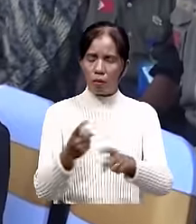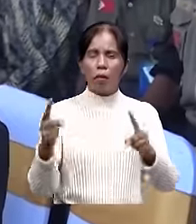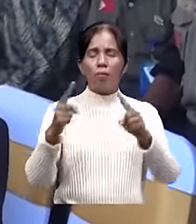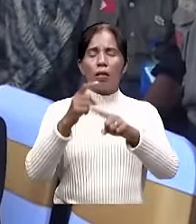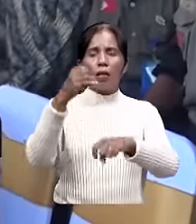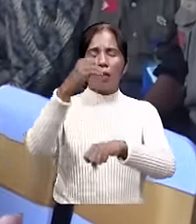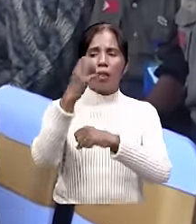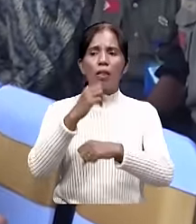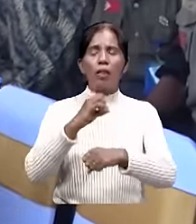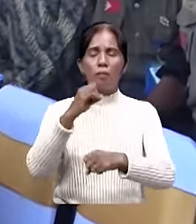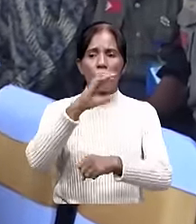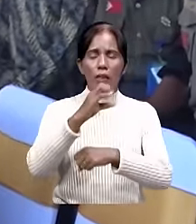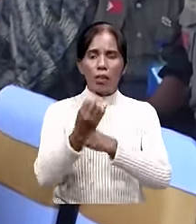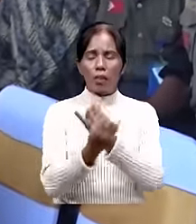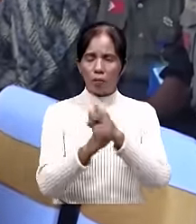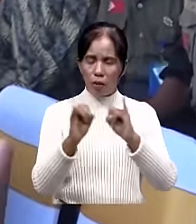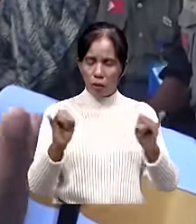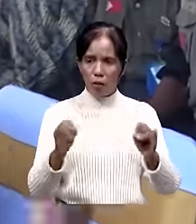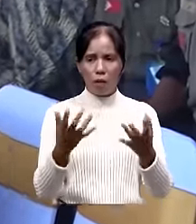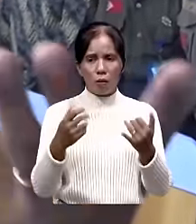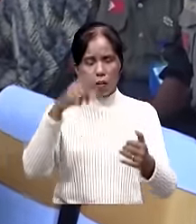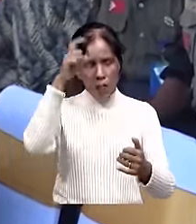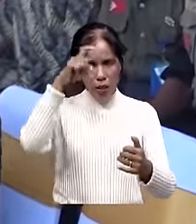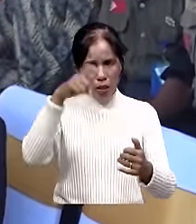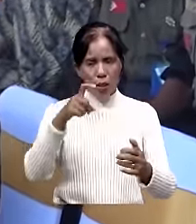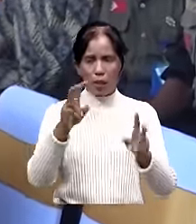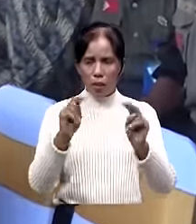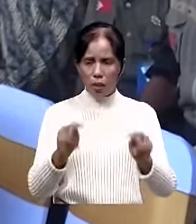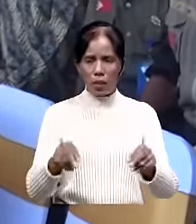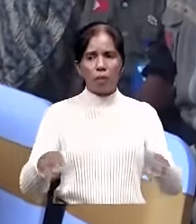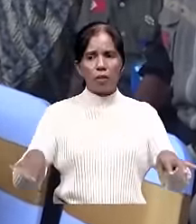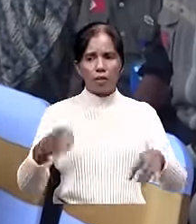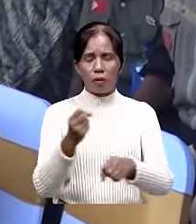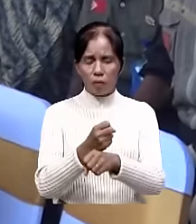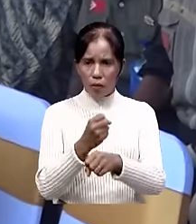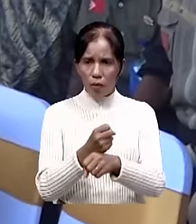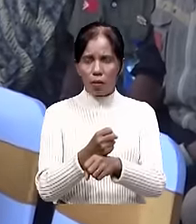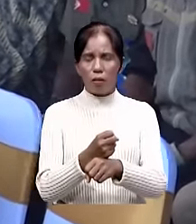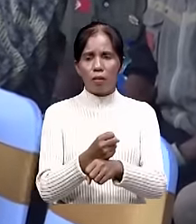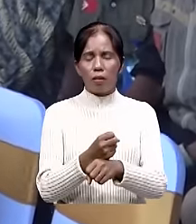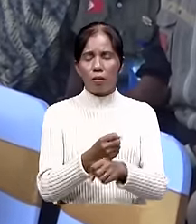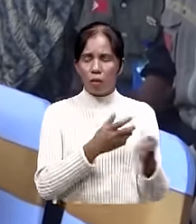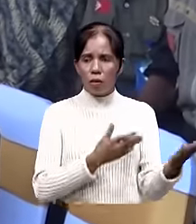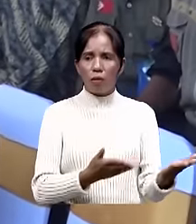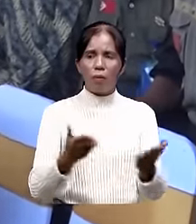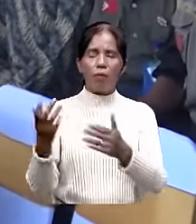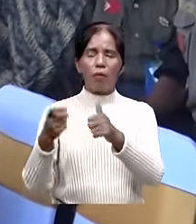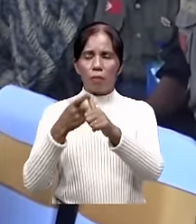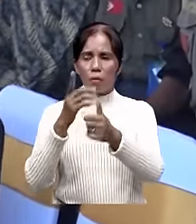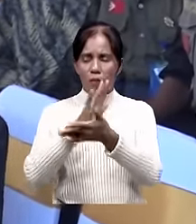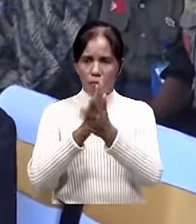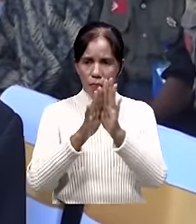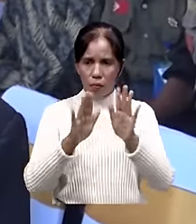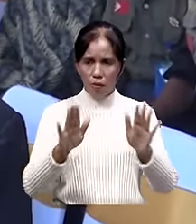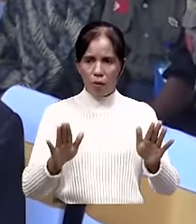independência. Agora matende que sira tem que luta fali. Lori na saune ba primeiro